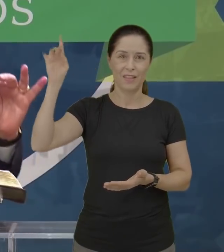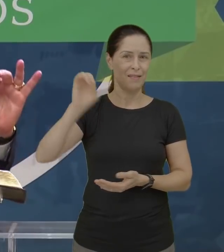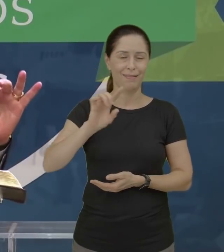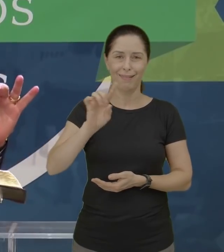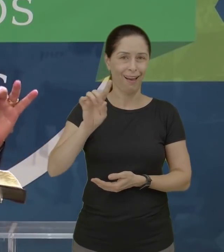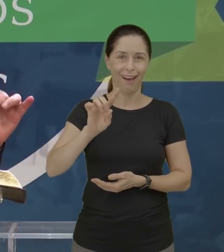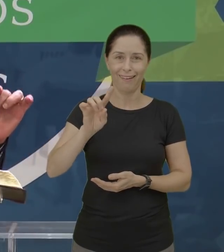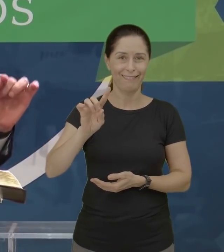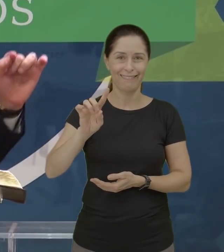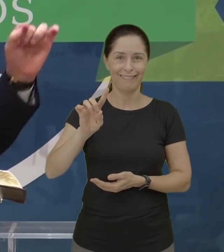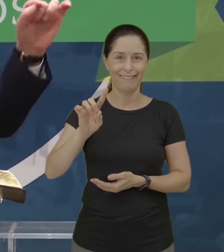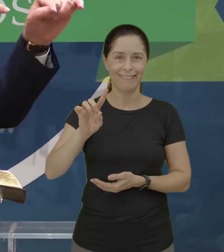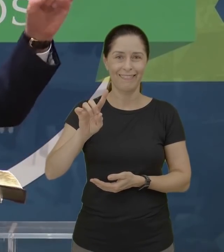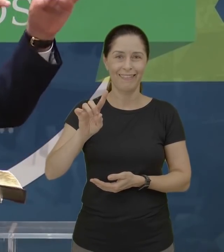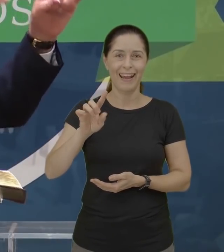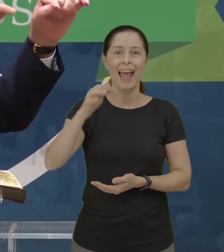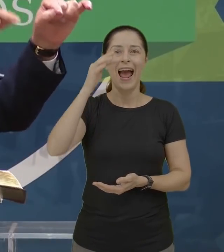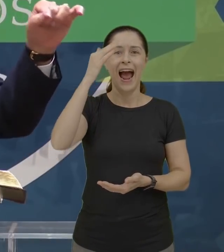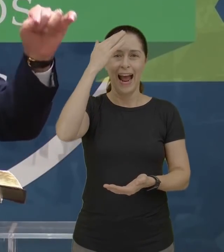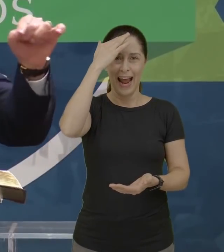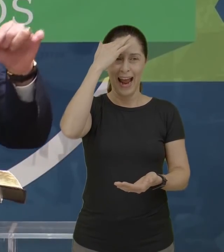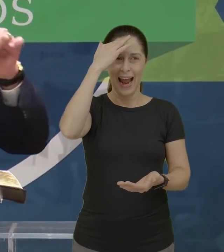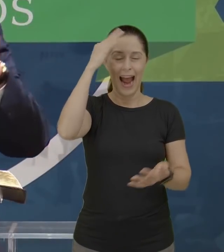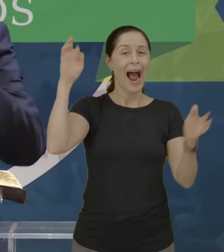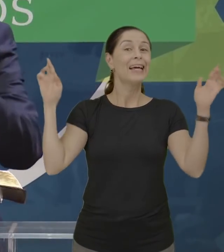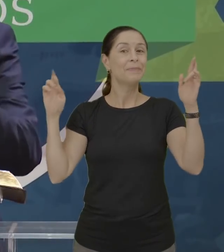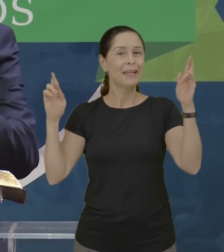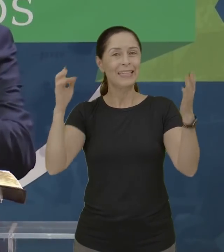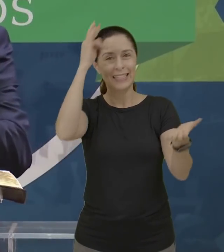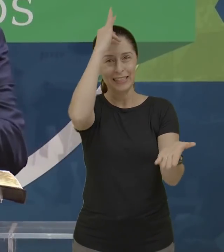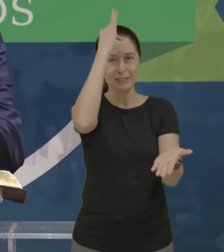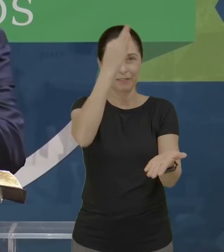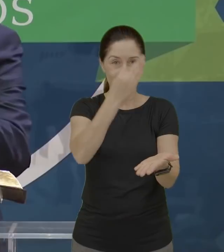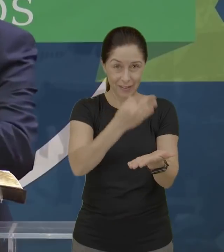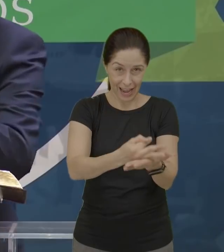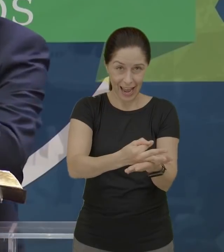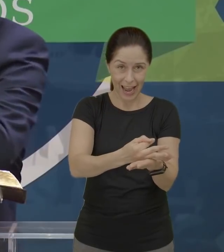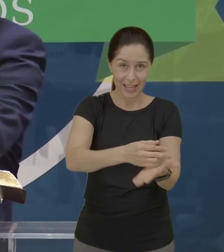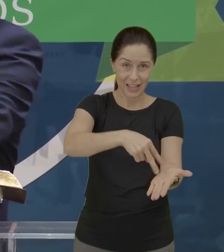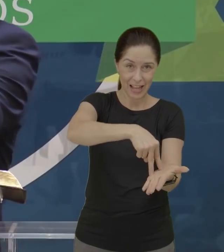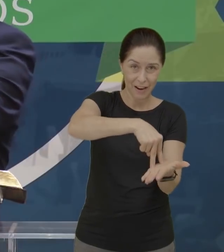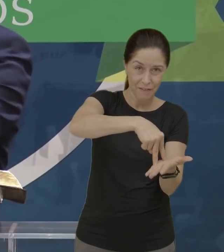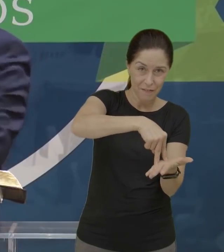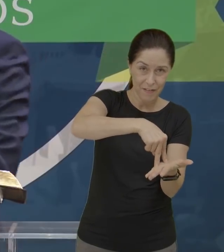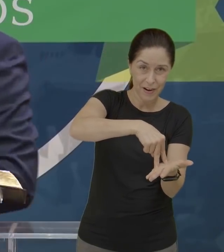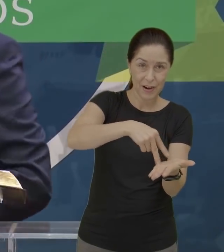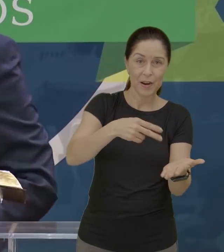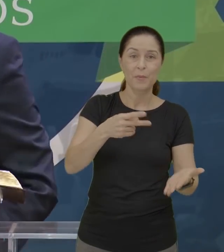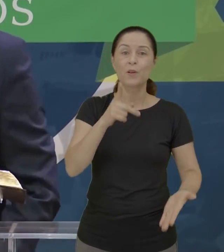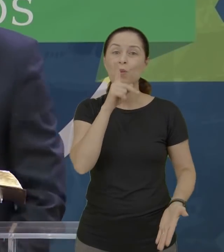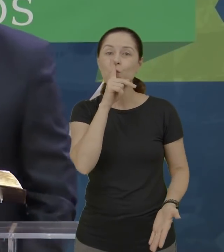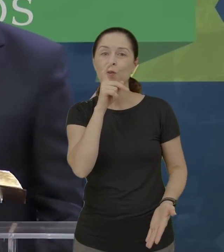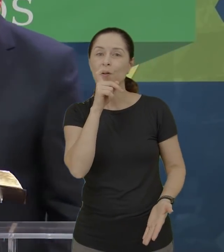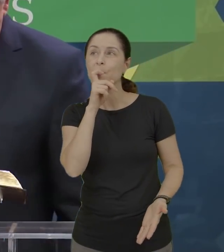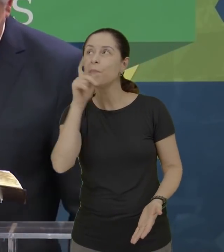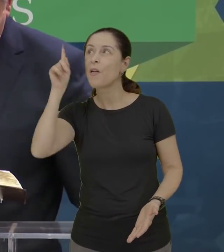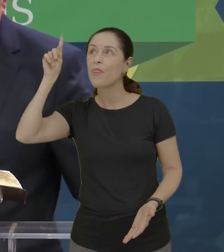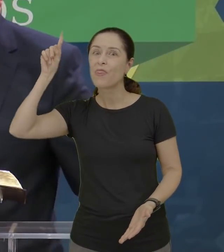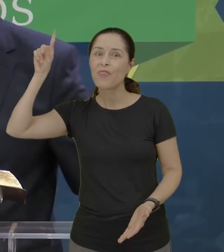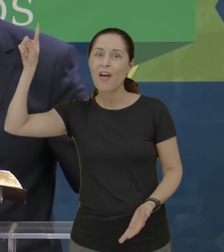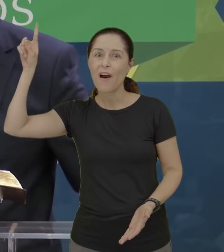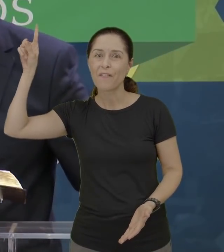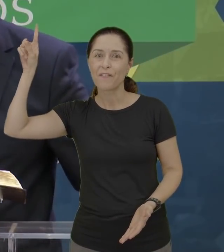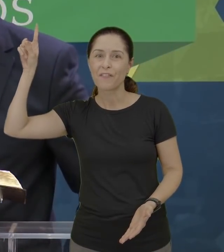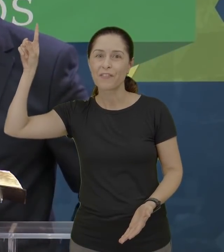A esperança de fé está ancorada na promessa de Deus, é no juramento de Deus. Agora, vamos